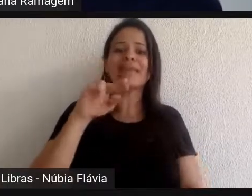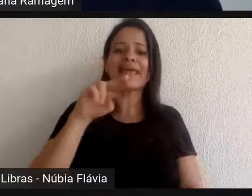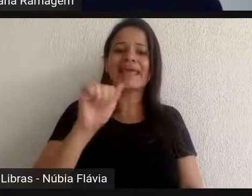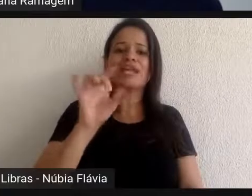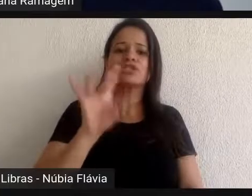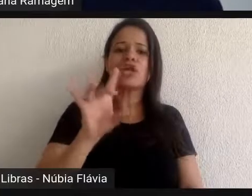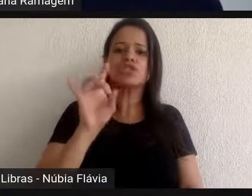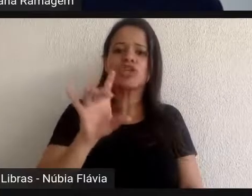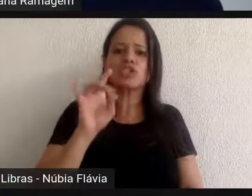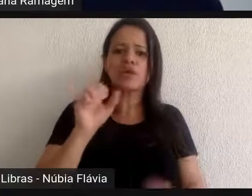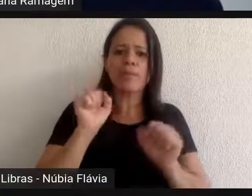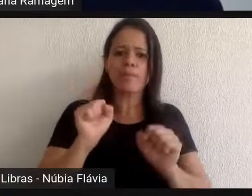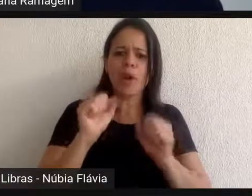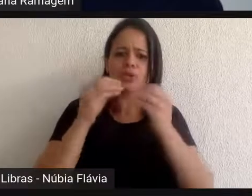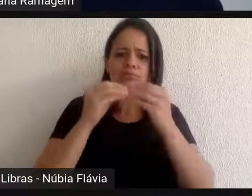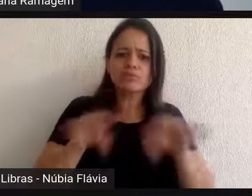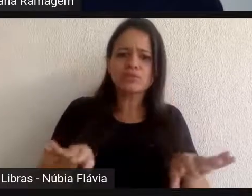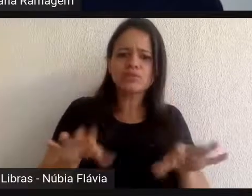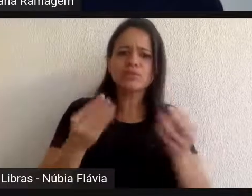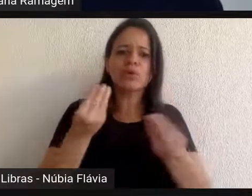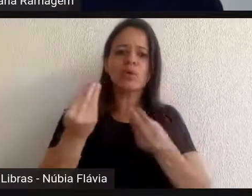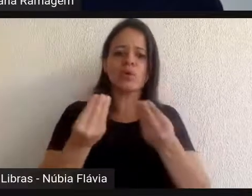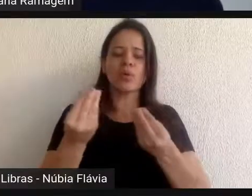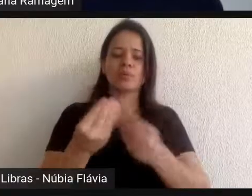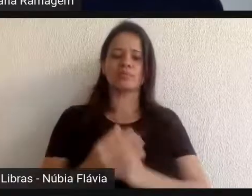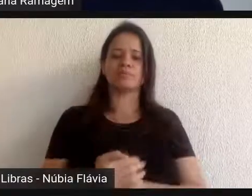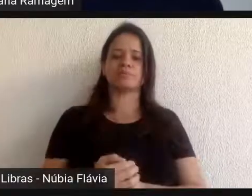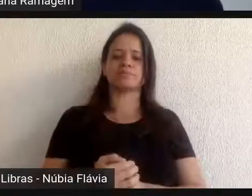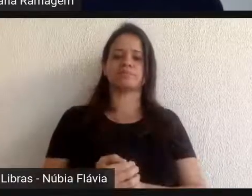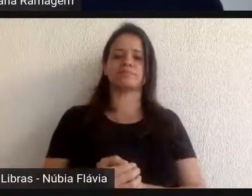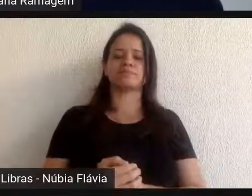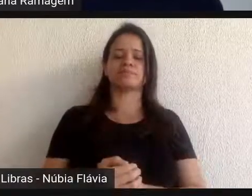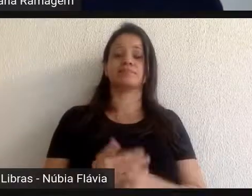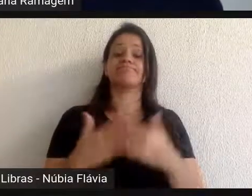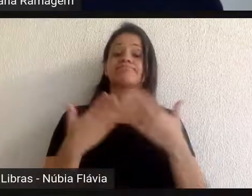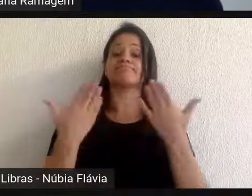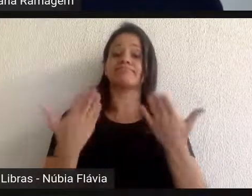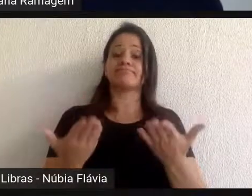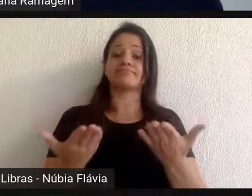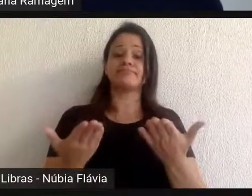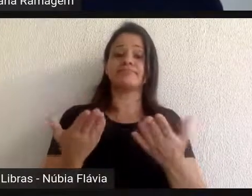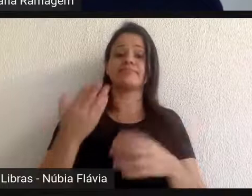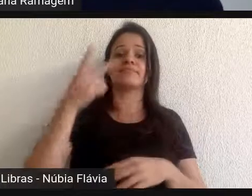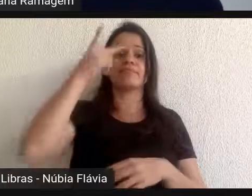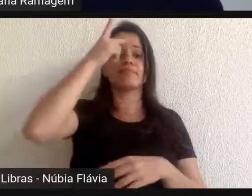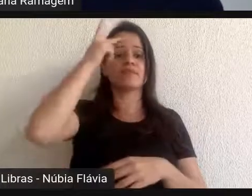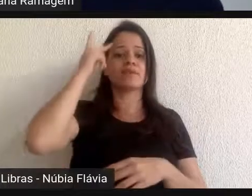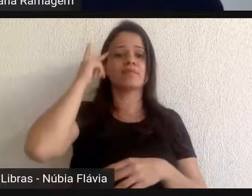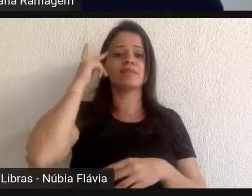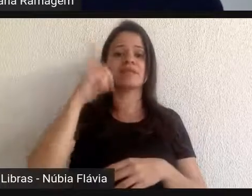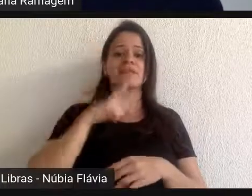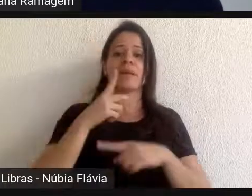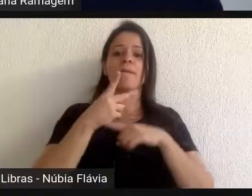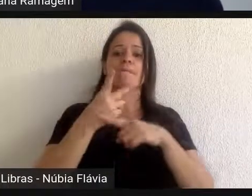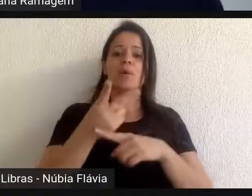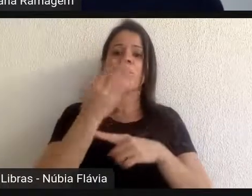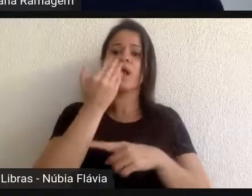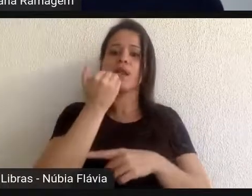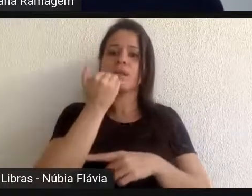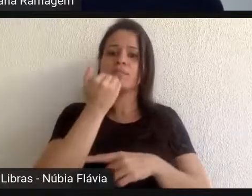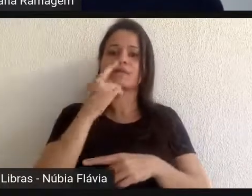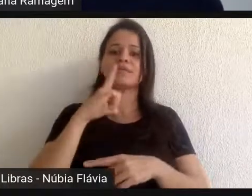um pouquinho da sua opinião. Uhum. Bom, em relação a alertar as pessoas para melhorar a alimentação, eu tenho certeza que isso